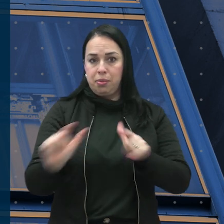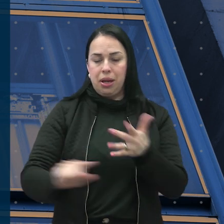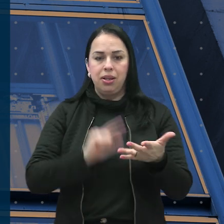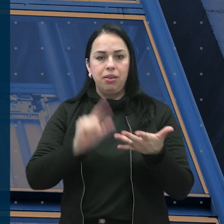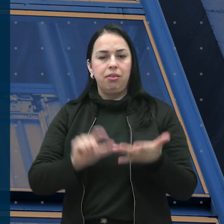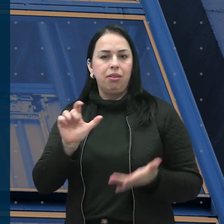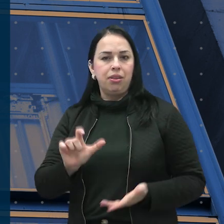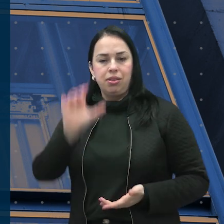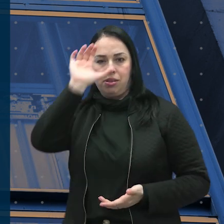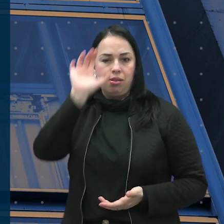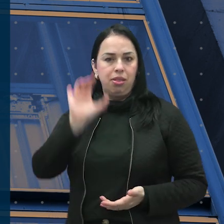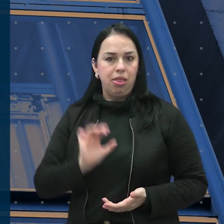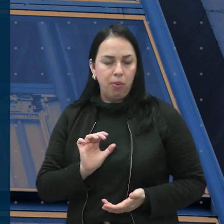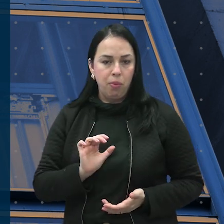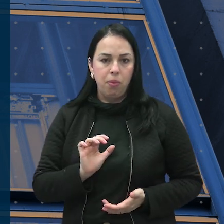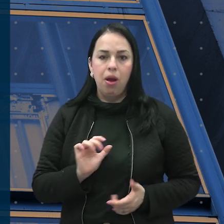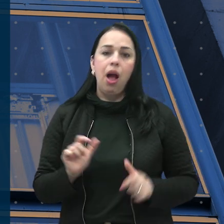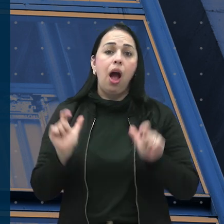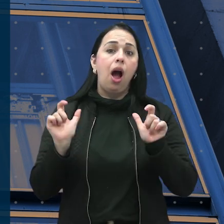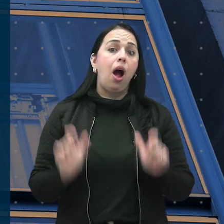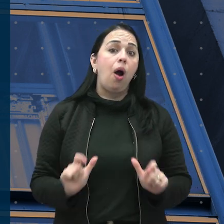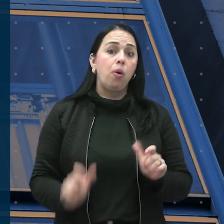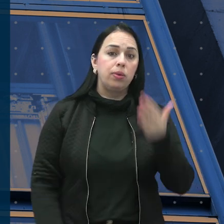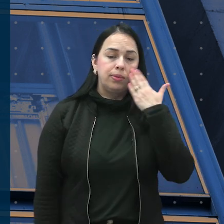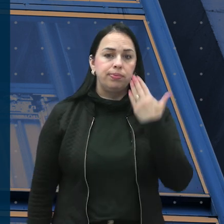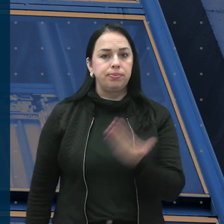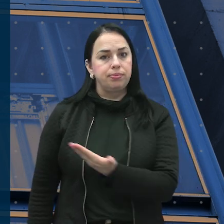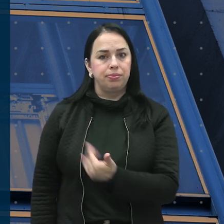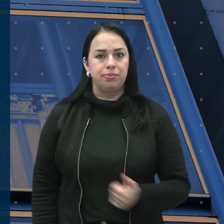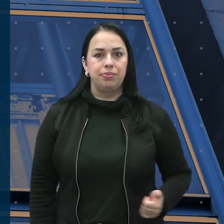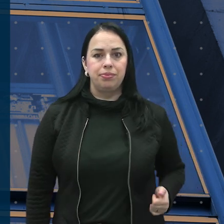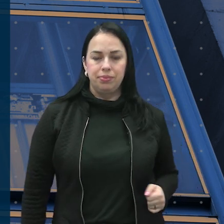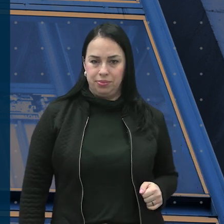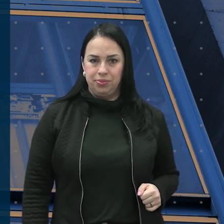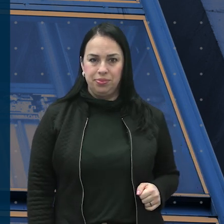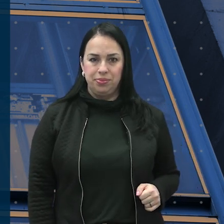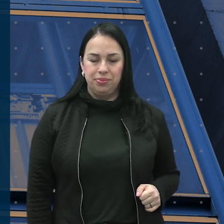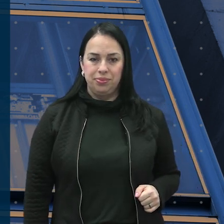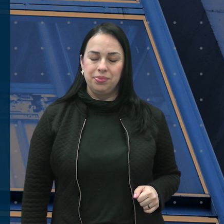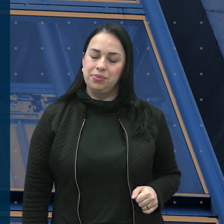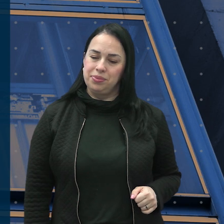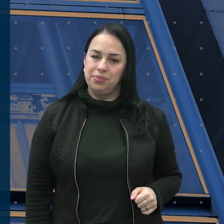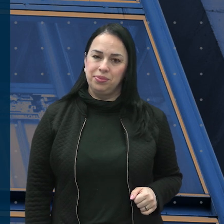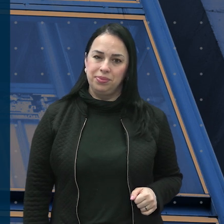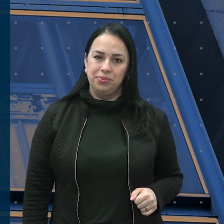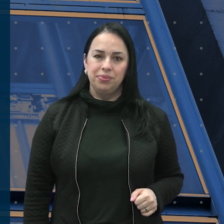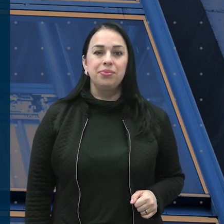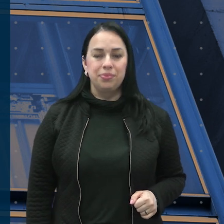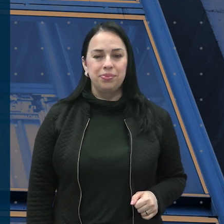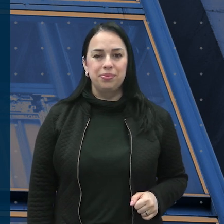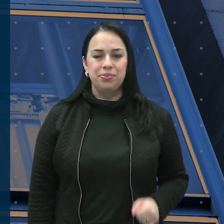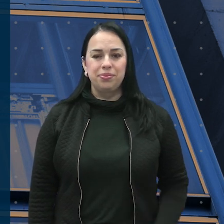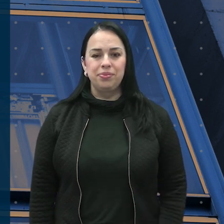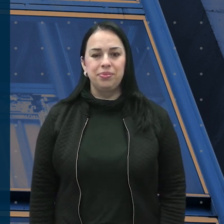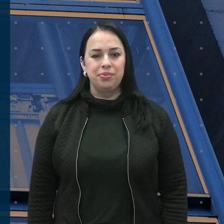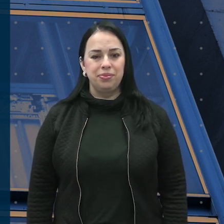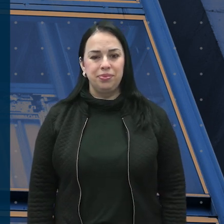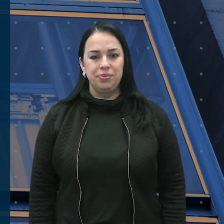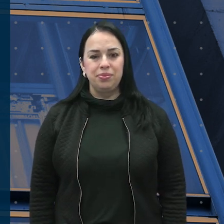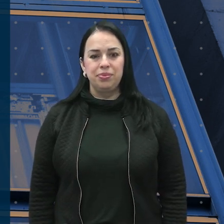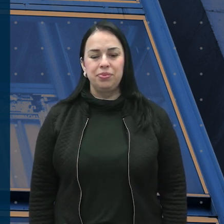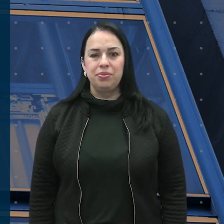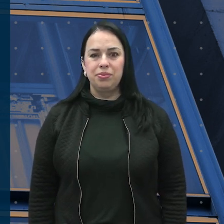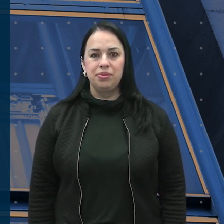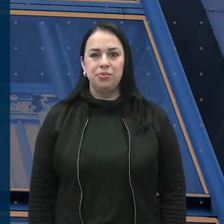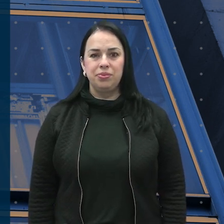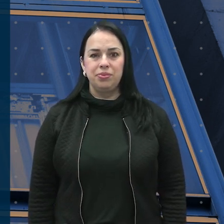de trabalho e o cartão cidadão. O PAT fica na Praça Afonso Pena, número 175, no centro da